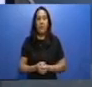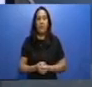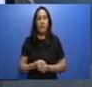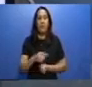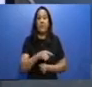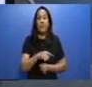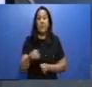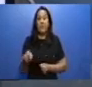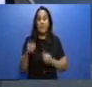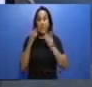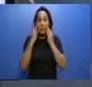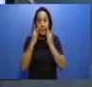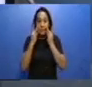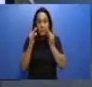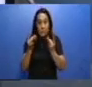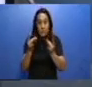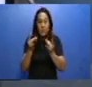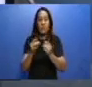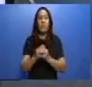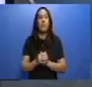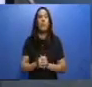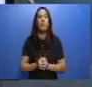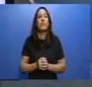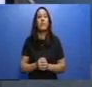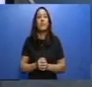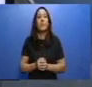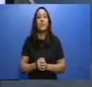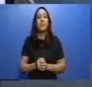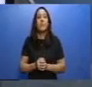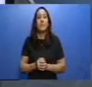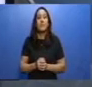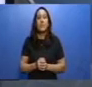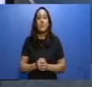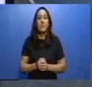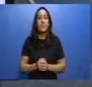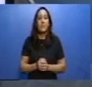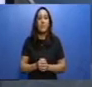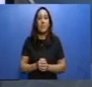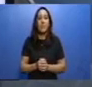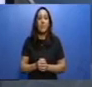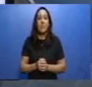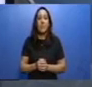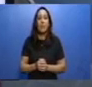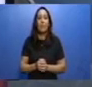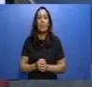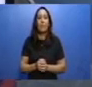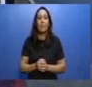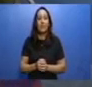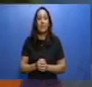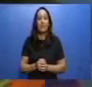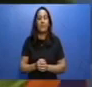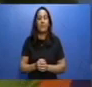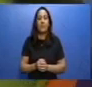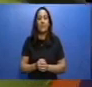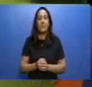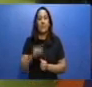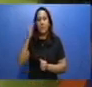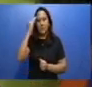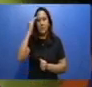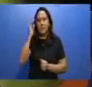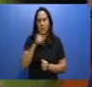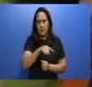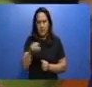Você verificou que as faces dos poliedros são formas geométricas planas, tá? Deu para